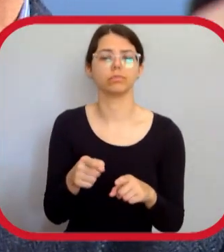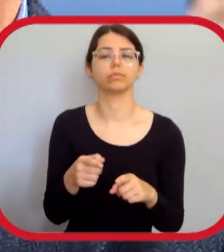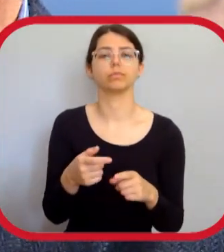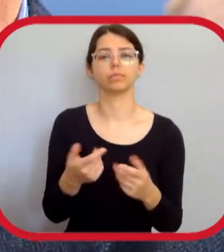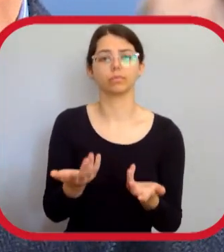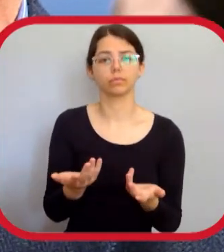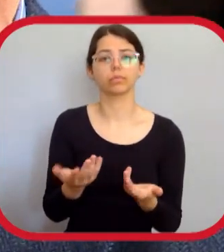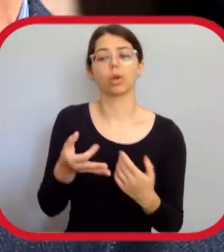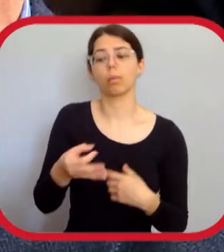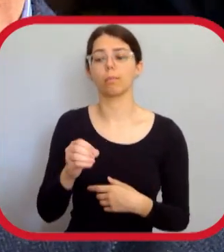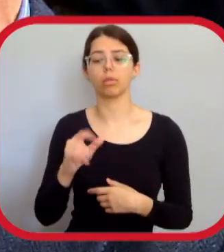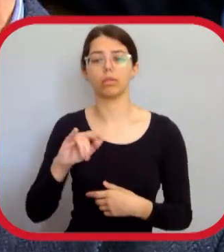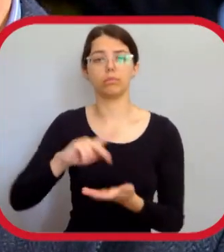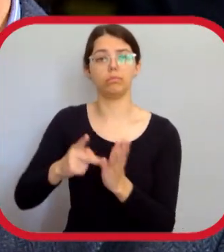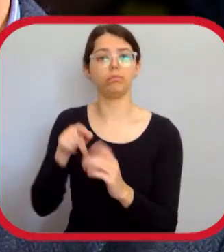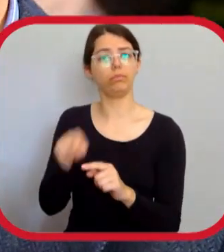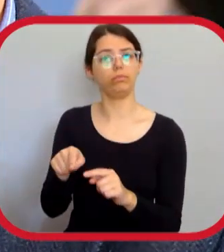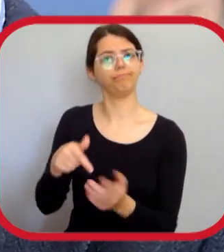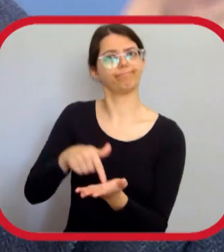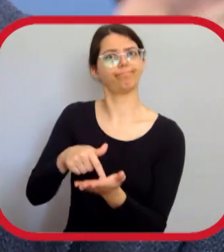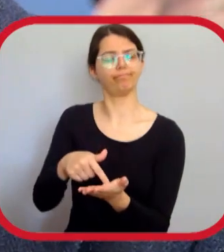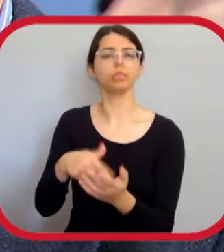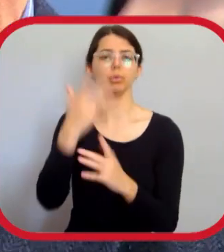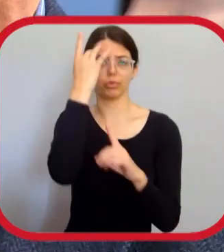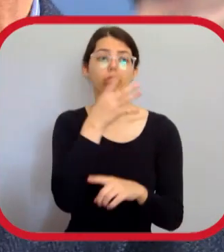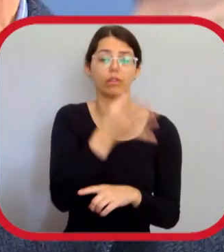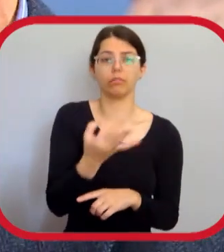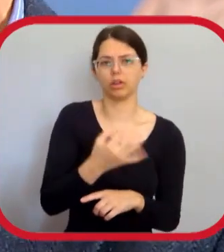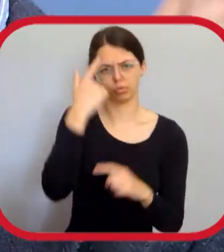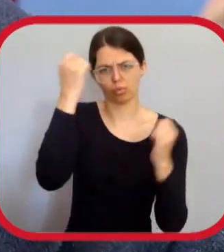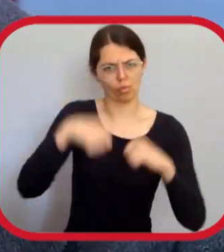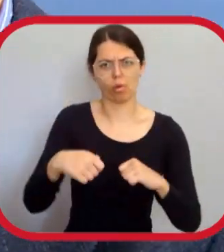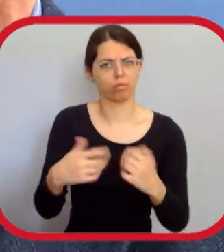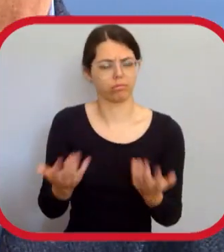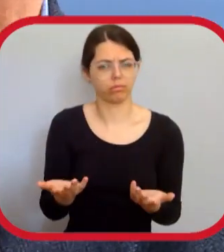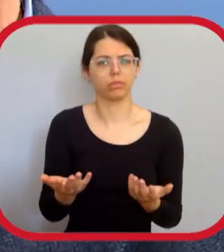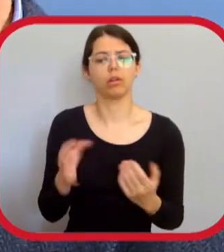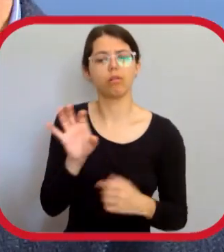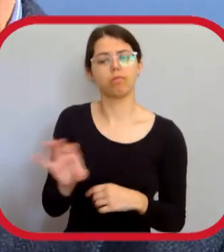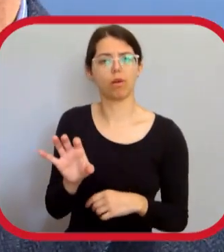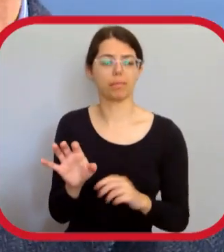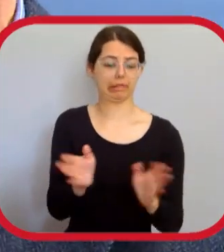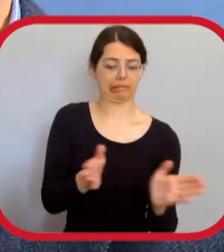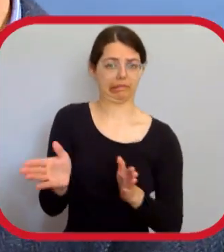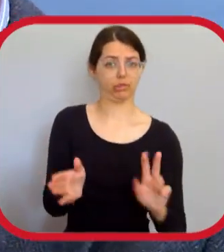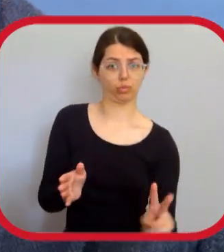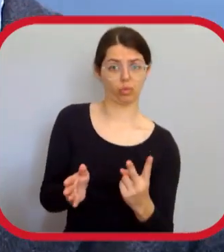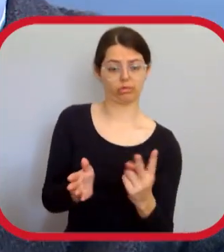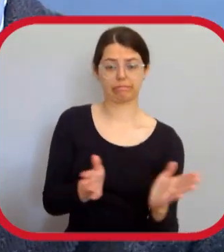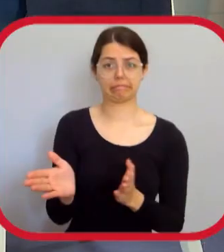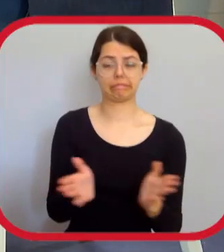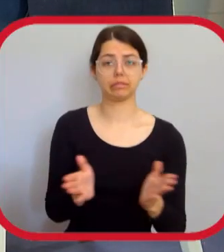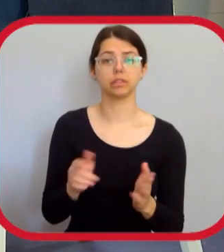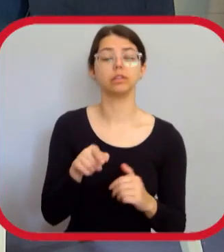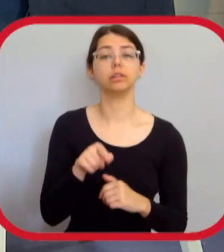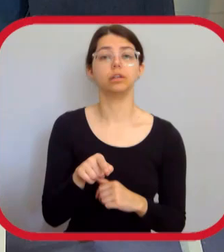estão a ser colocadas aos politécnicos, porque como o professor acabou muito bem de dizer, estou totalmente de acordo, cada vez estes dois